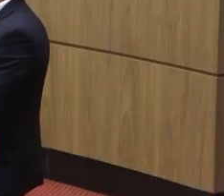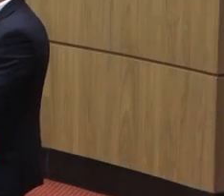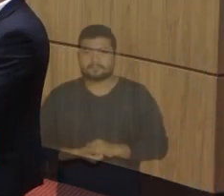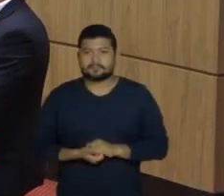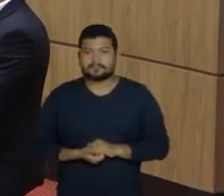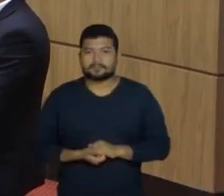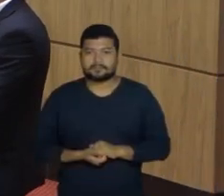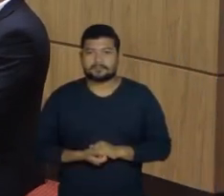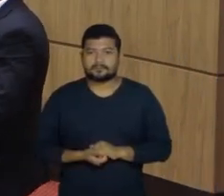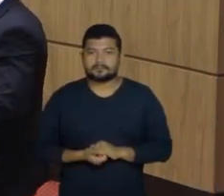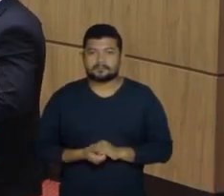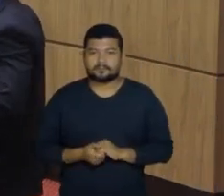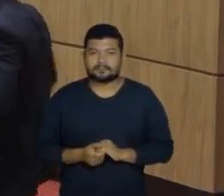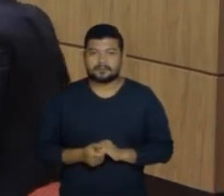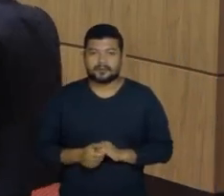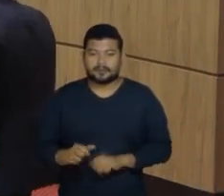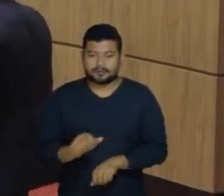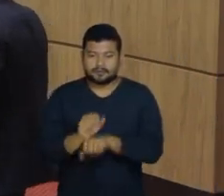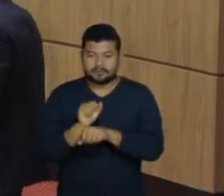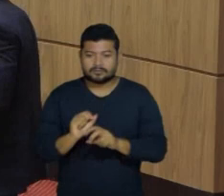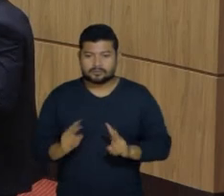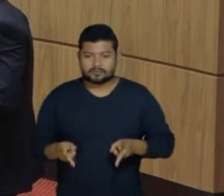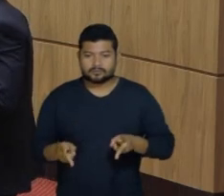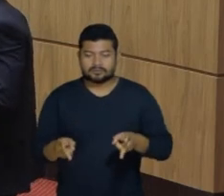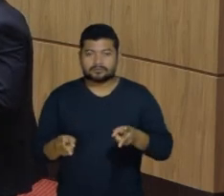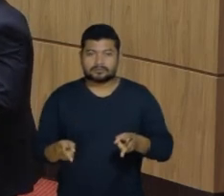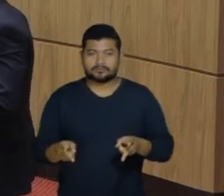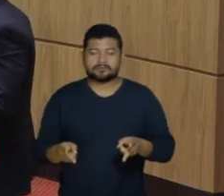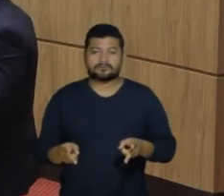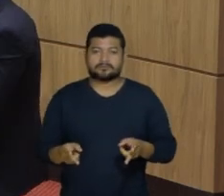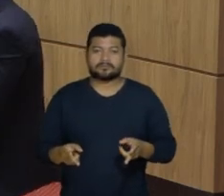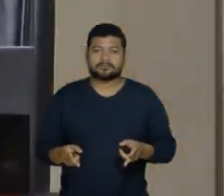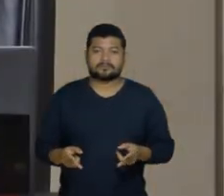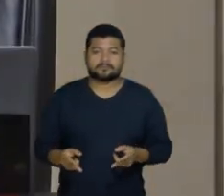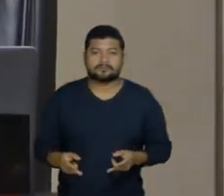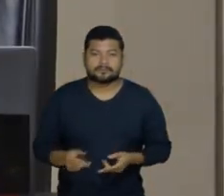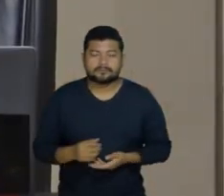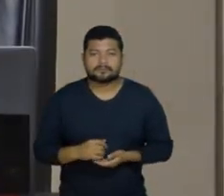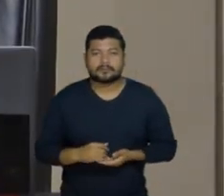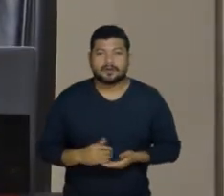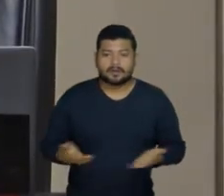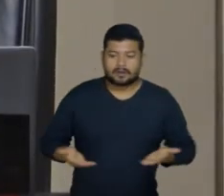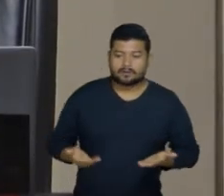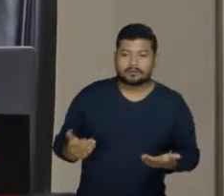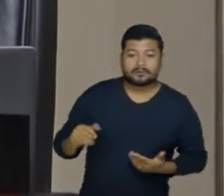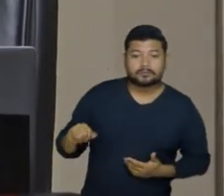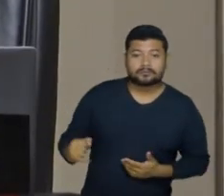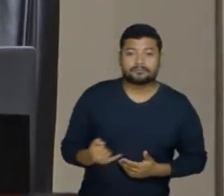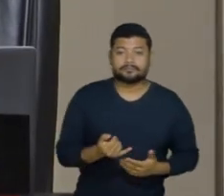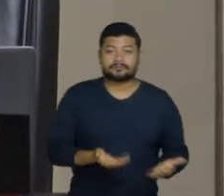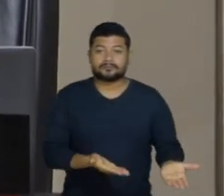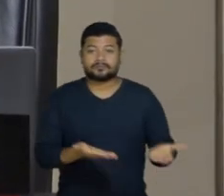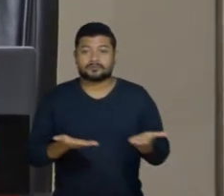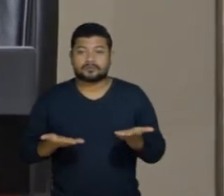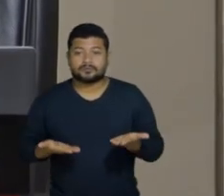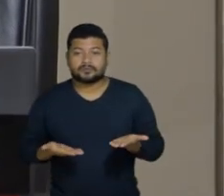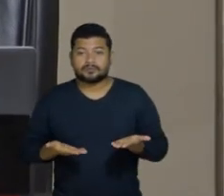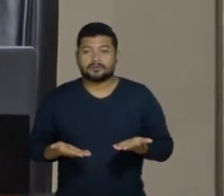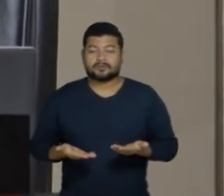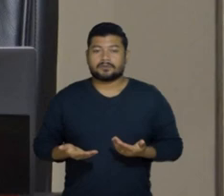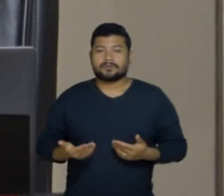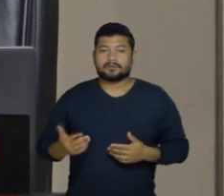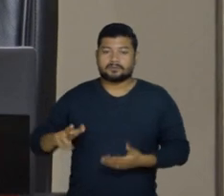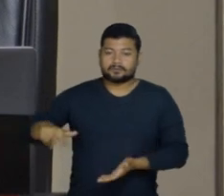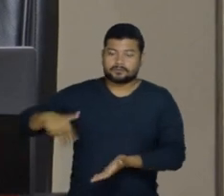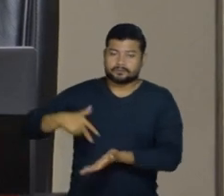Ainda suspensa a sessão, aproveito neste momento para chamar à tribuna o capitão